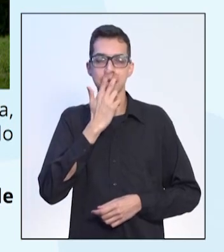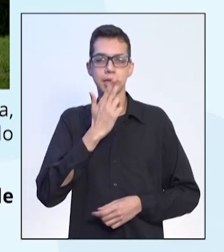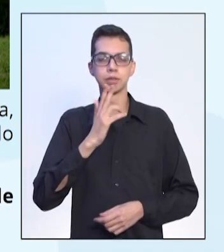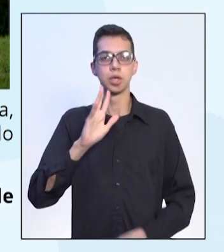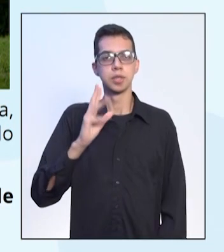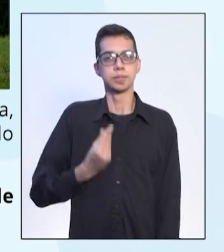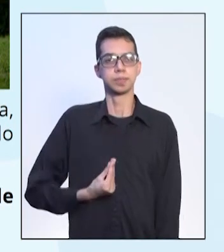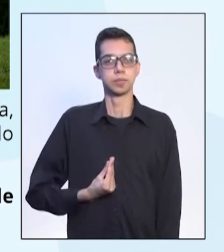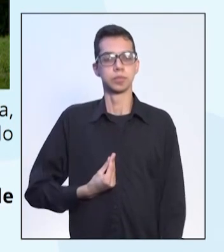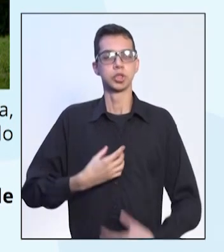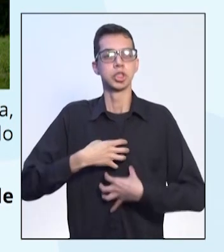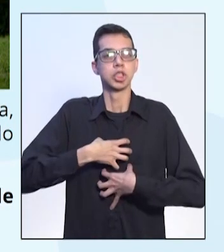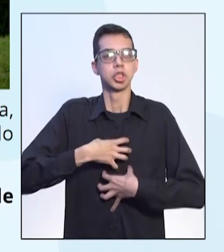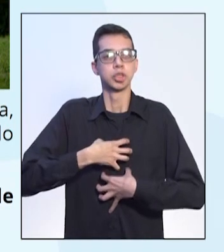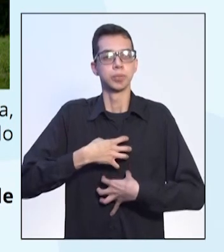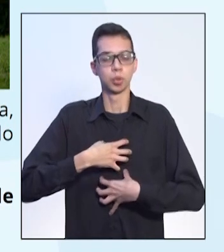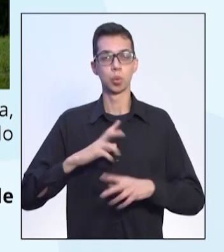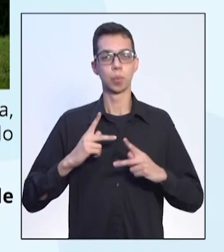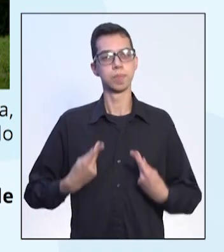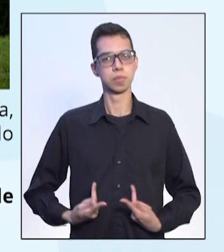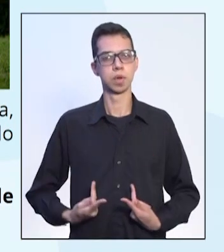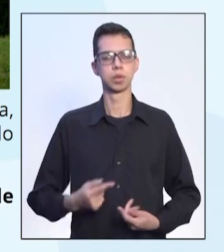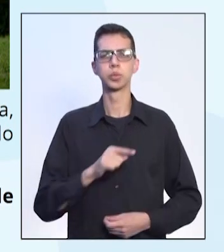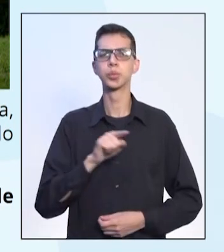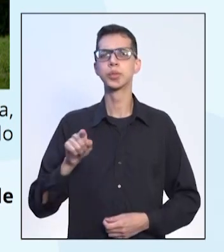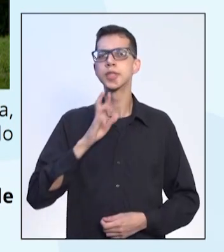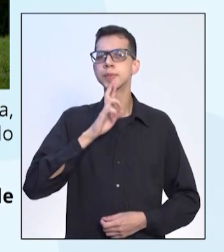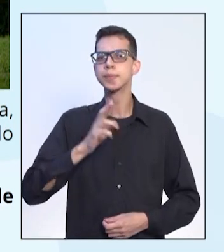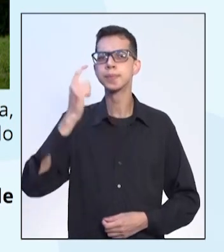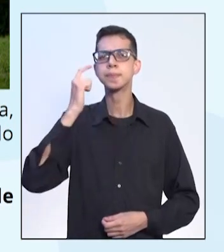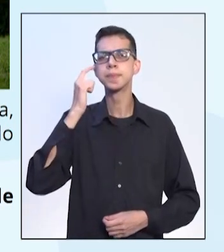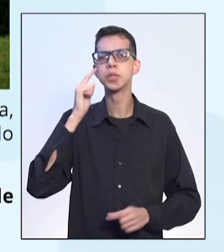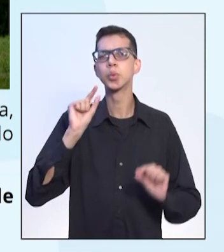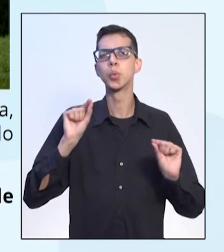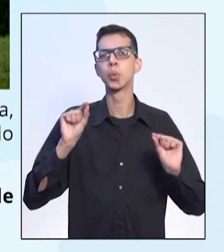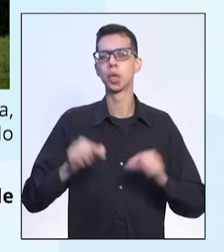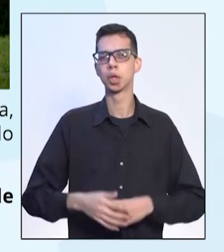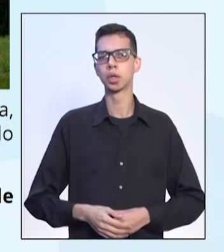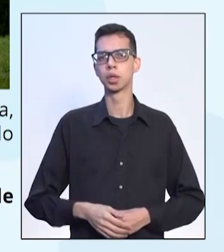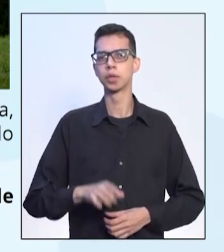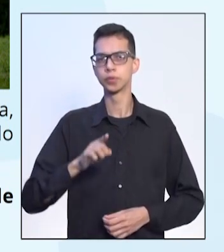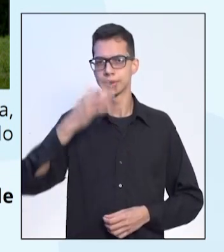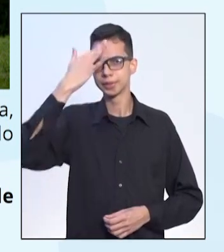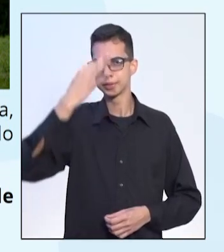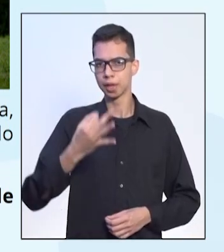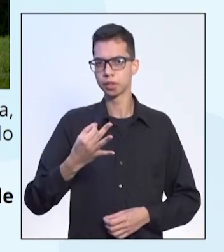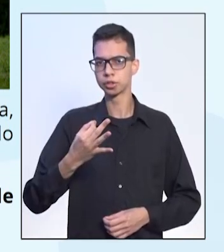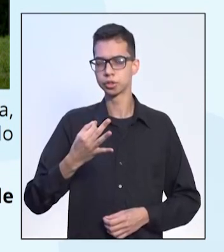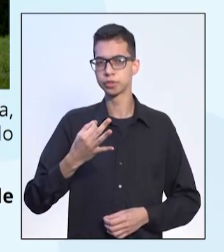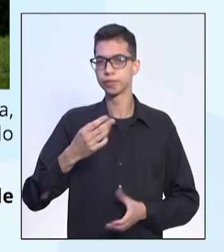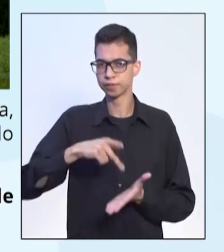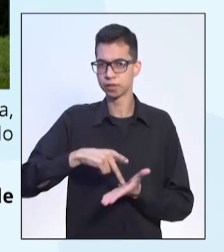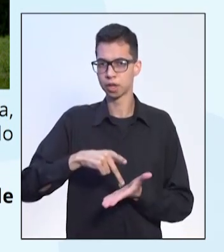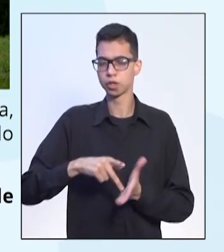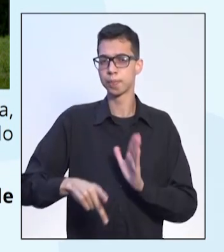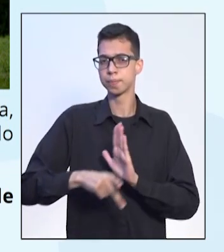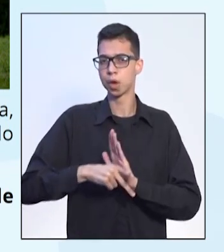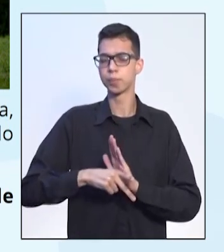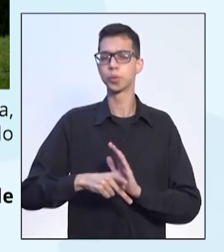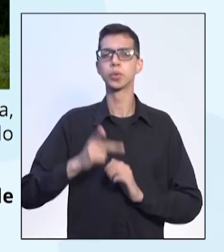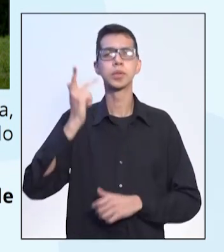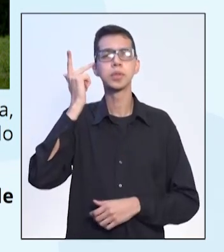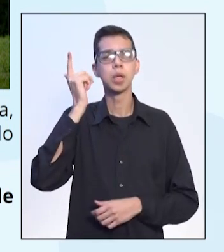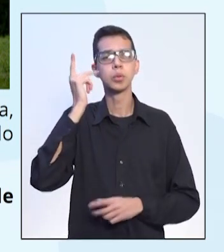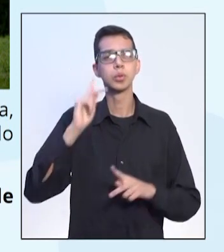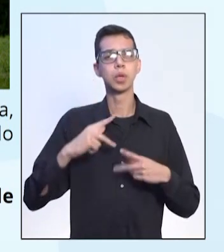responda: você percebe em si mesmo algo que entende como parte de uma natureza humana, algo que faz parte